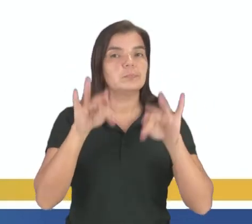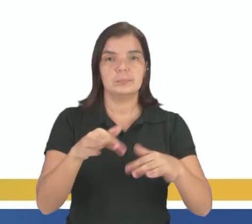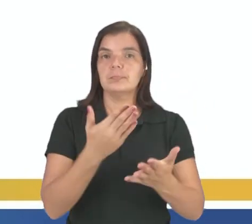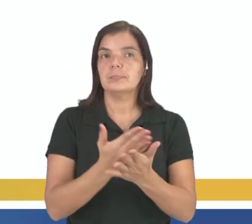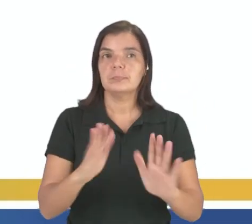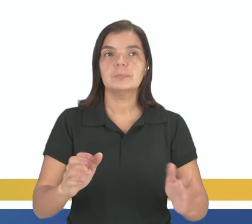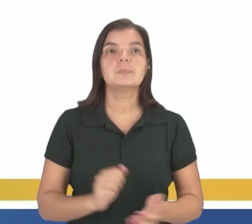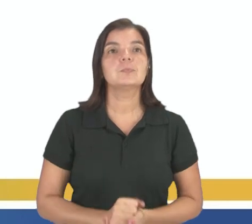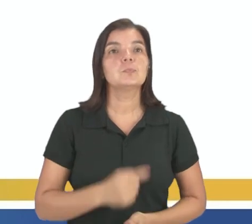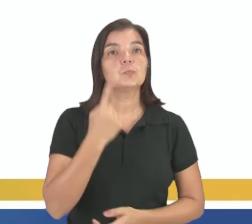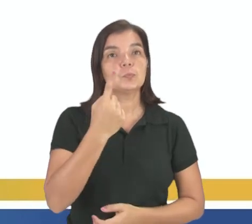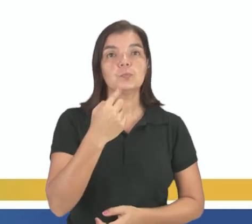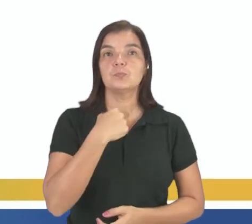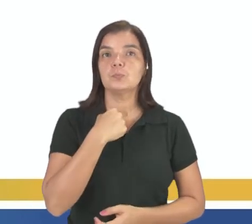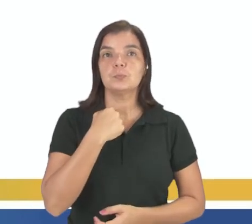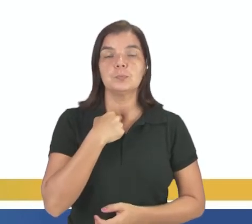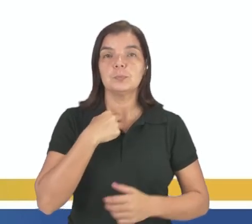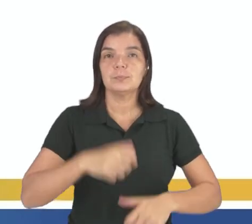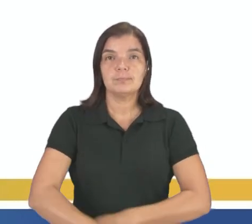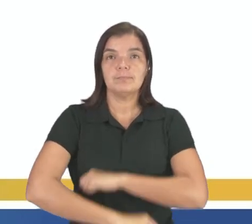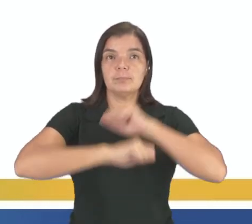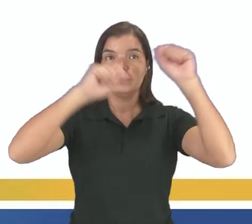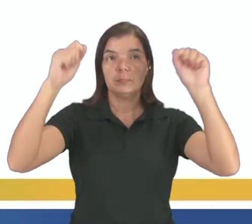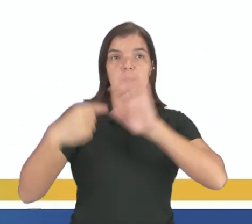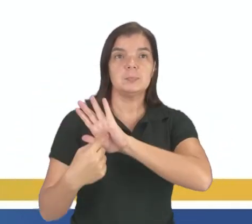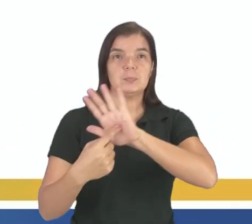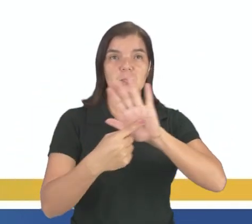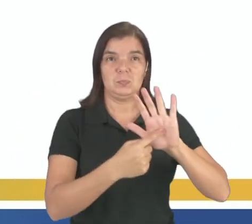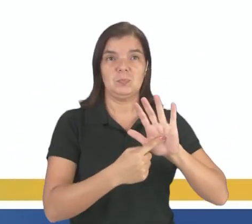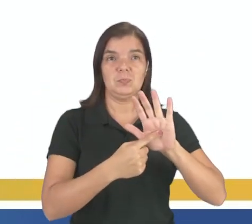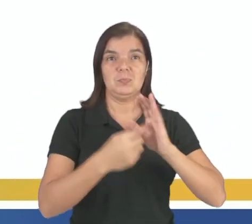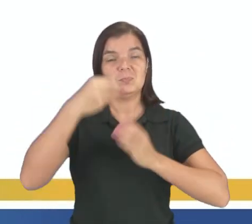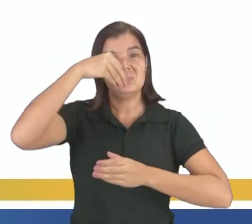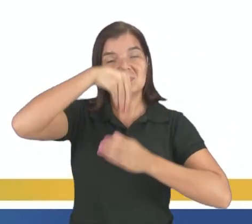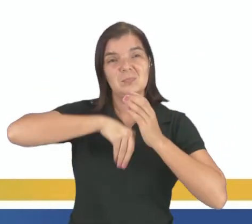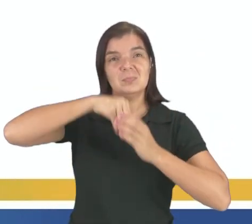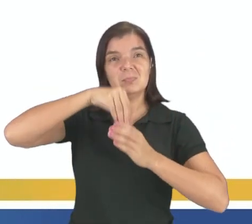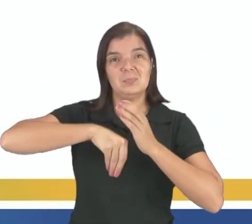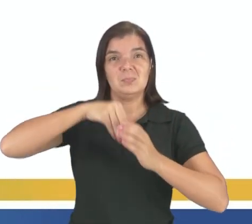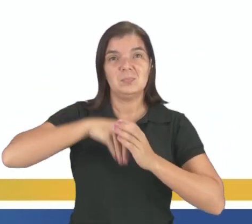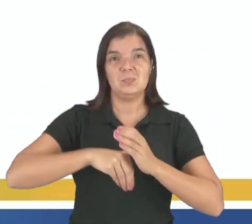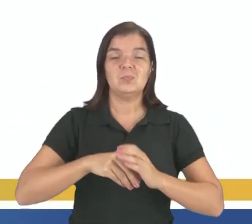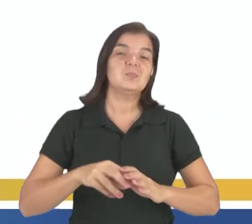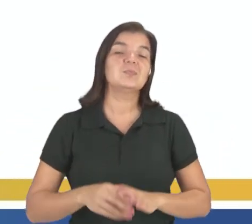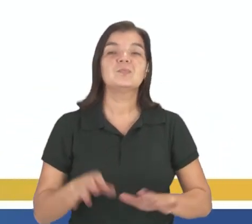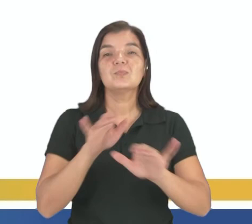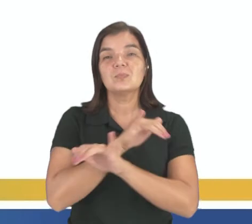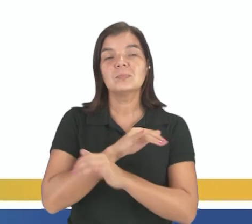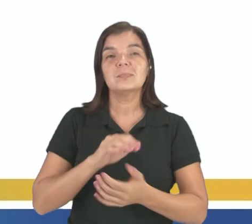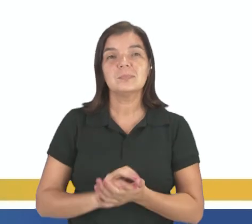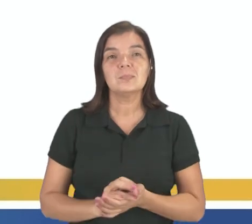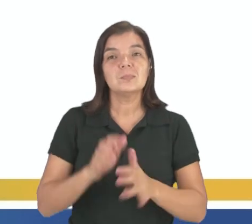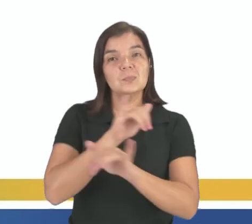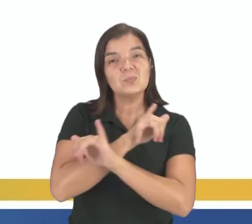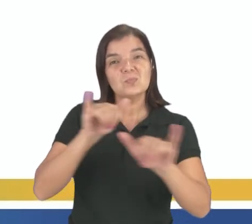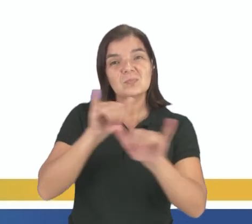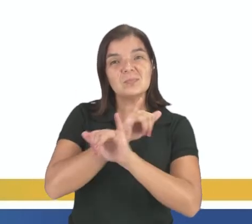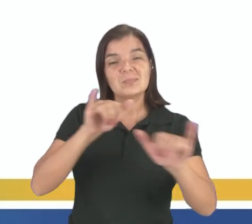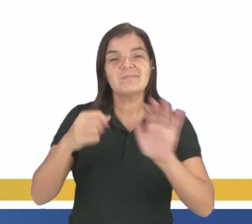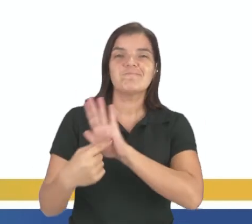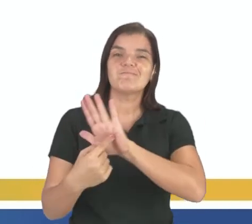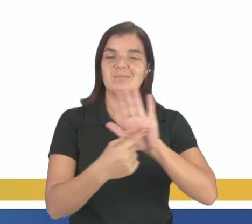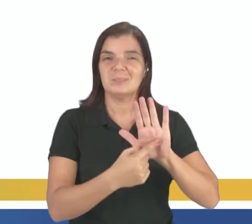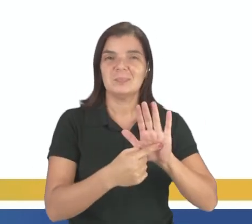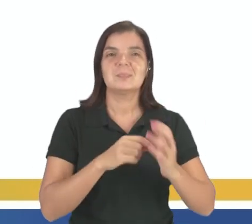a partida tá um jogador não pode levantar a camisa para mostrar camisetas inferior interiores